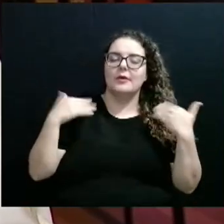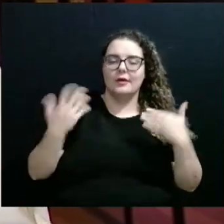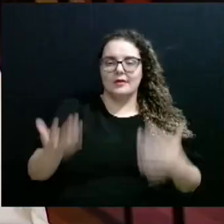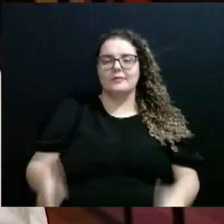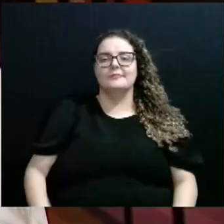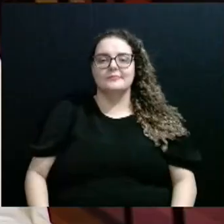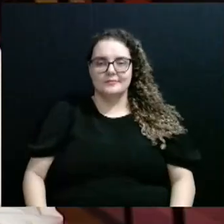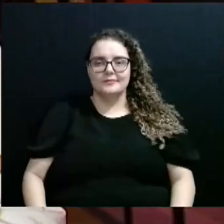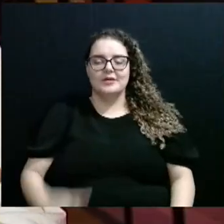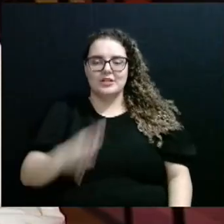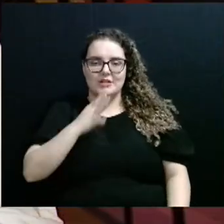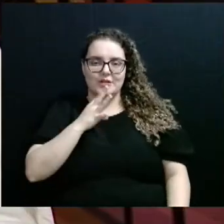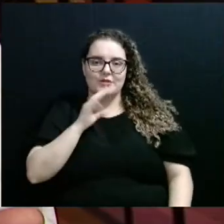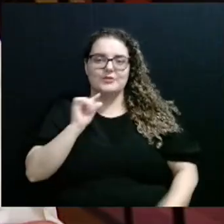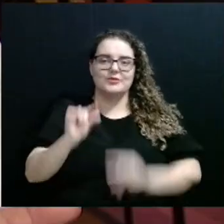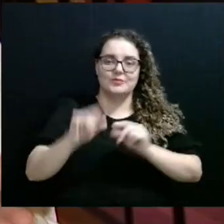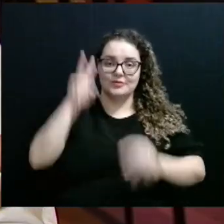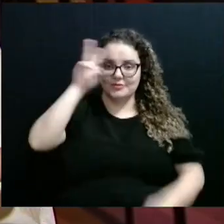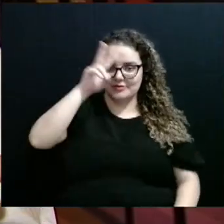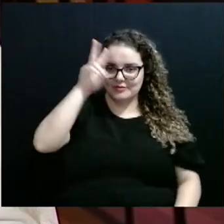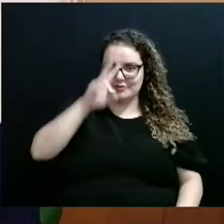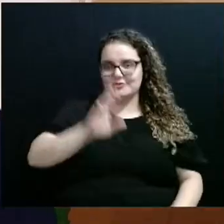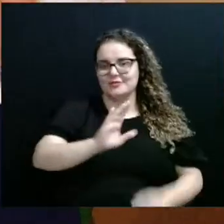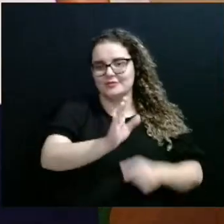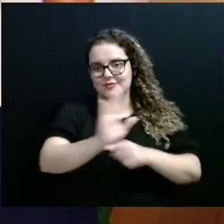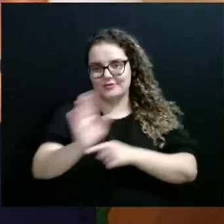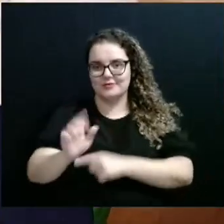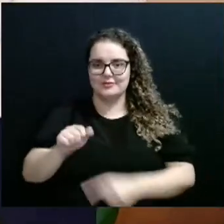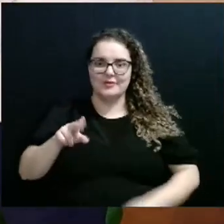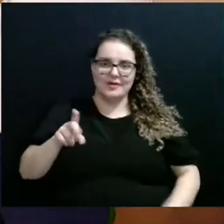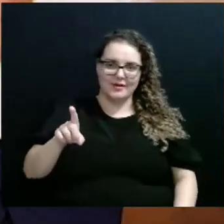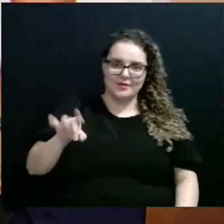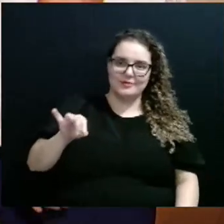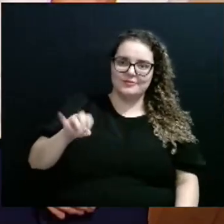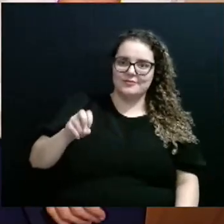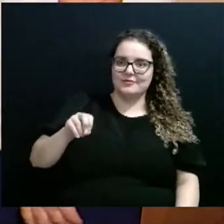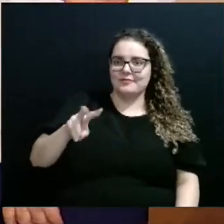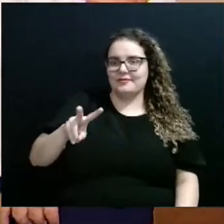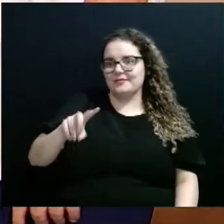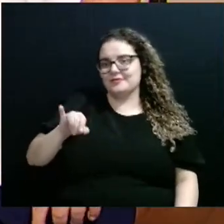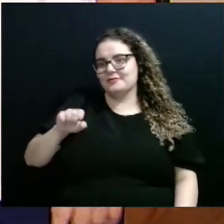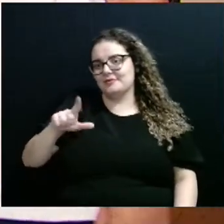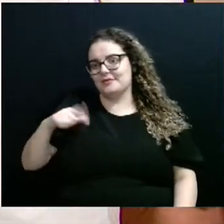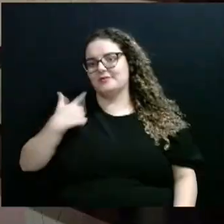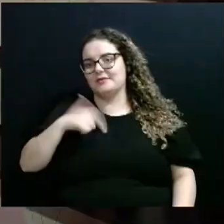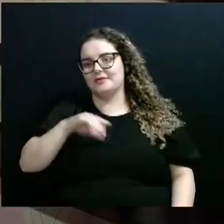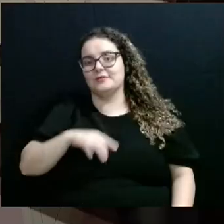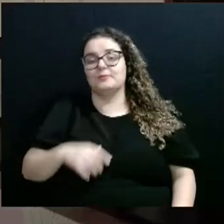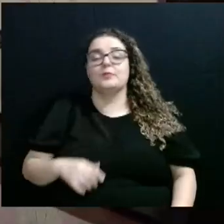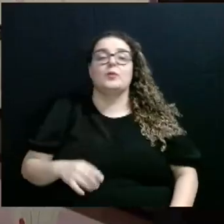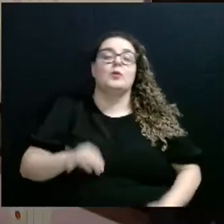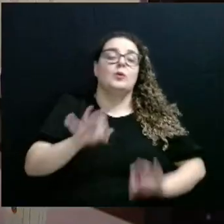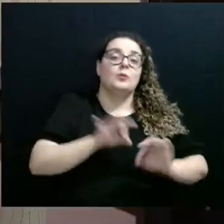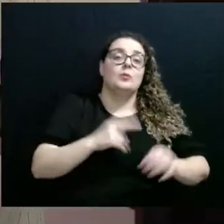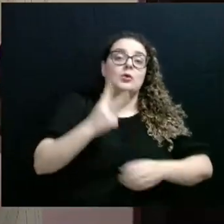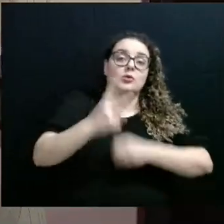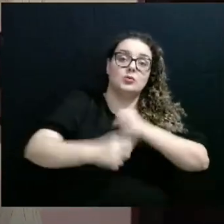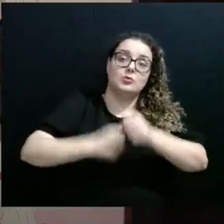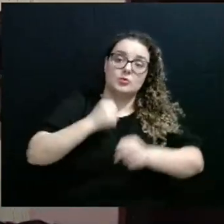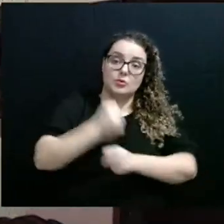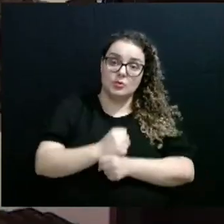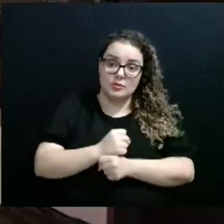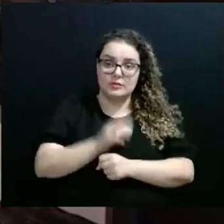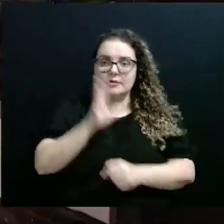pouquinho da história do audiovisual da nossa cidade. O projeto demorou 2 anos para ser concluído, demandando um